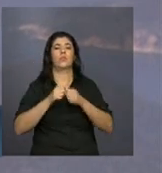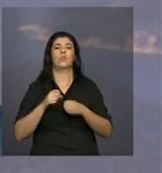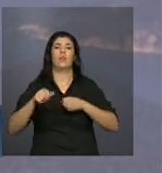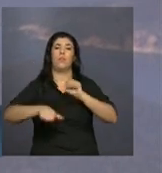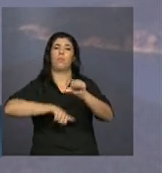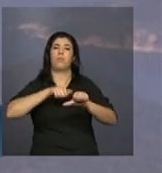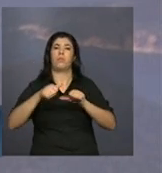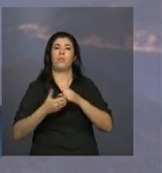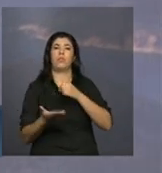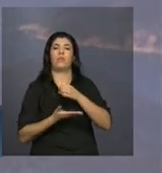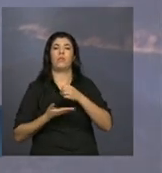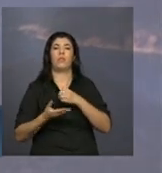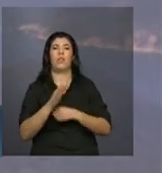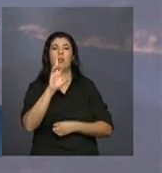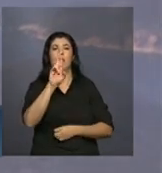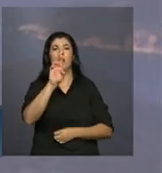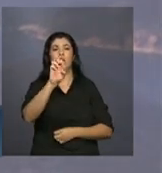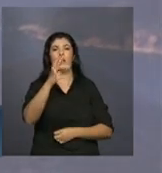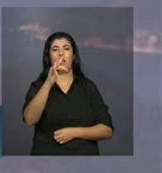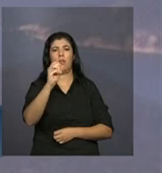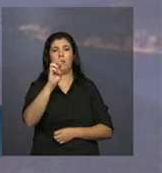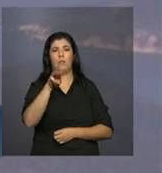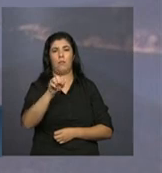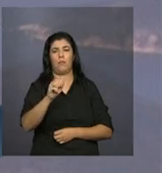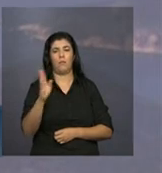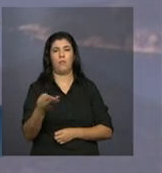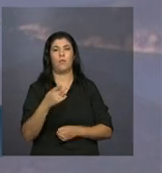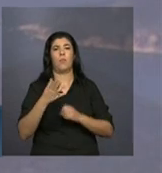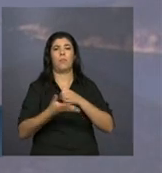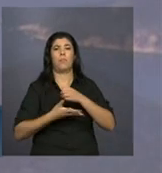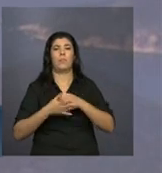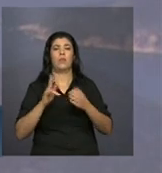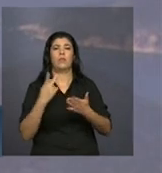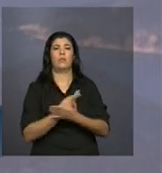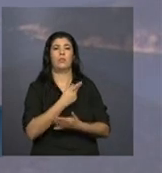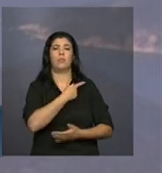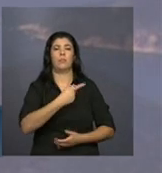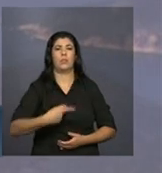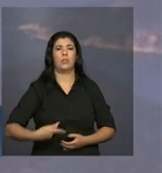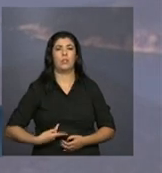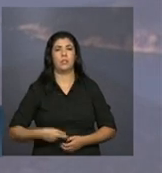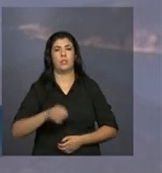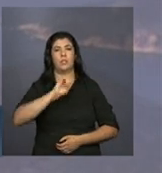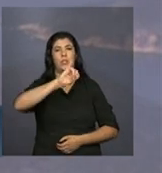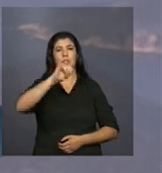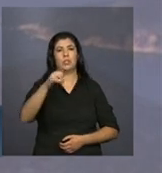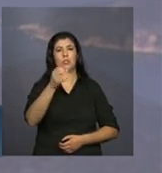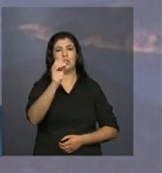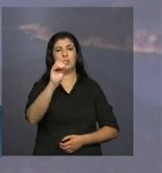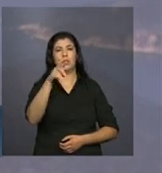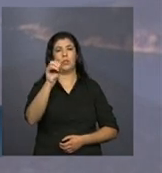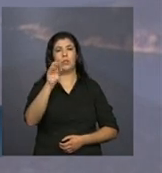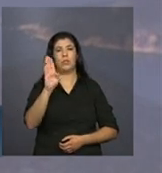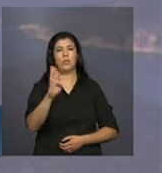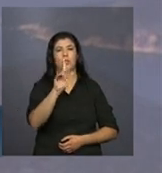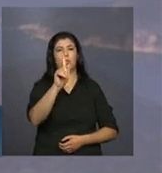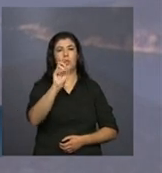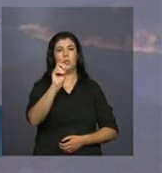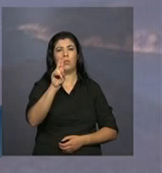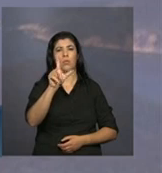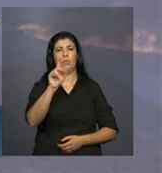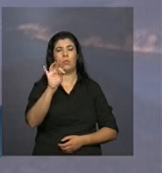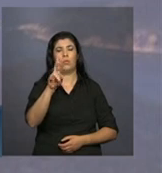base do presidente João Goulart. Em seguida, na Candelária,